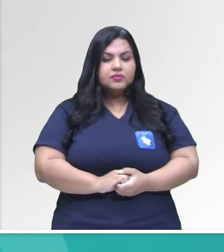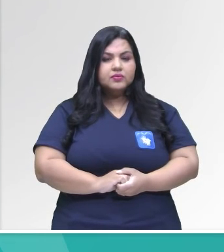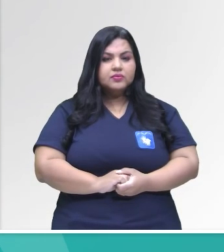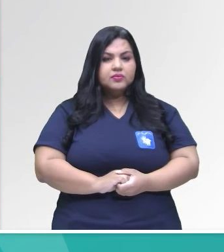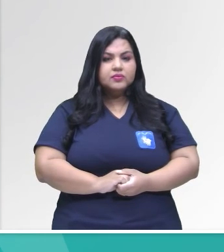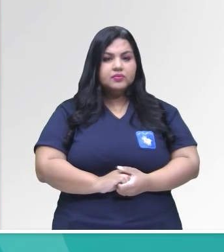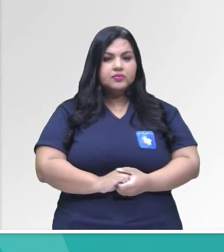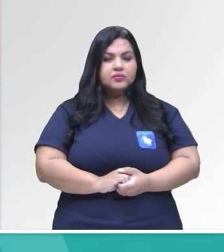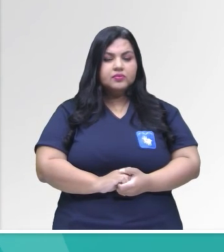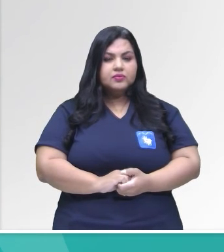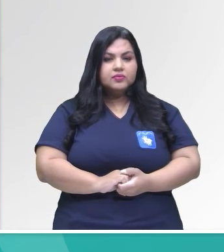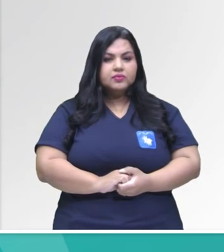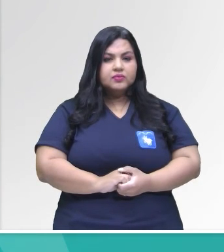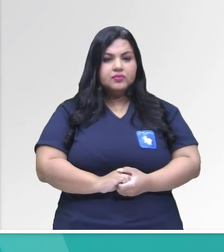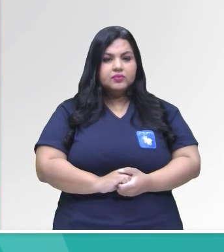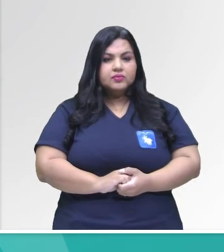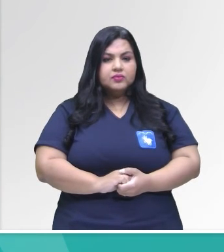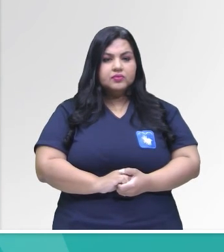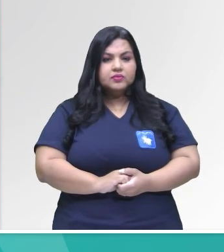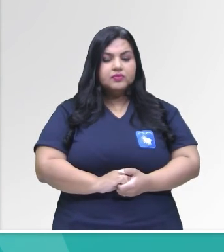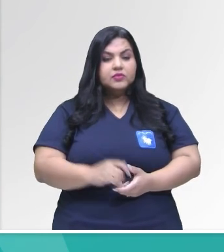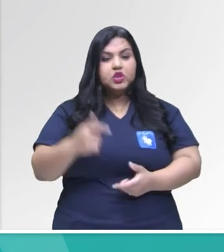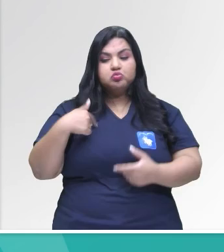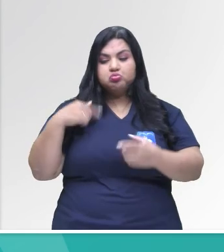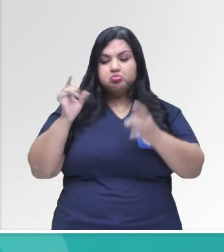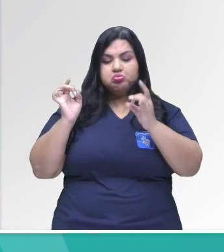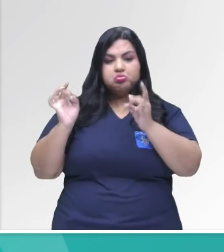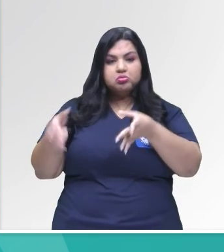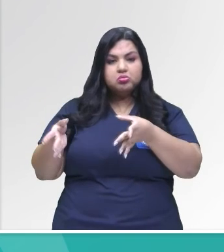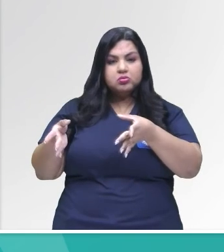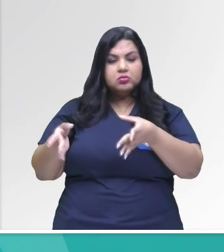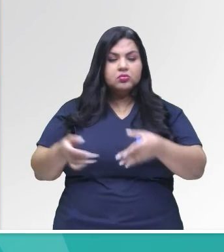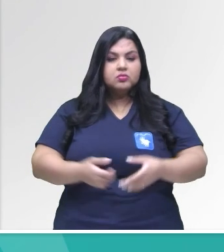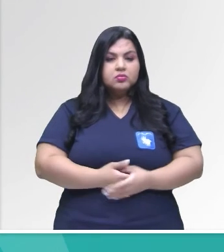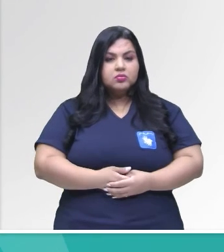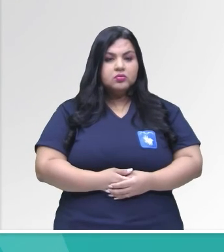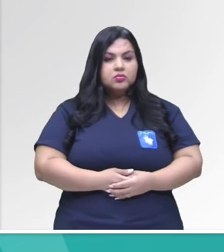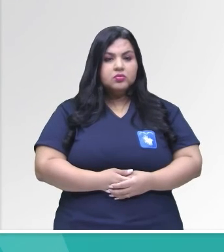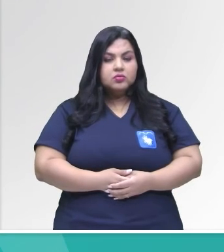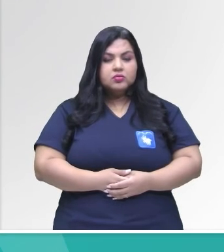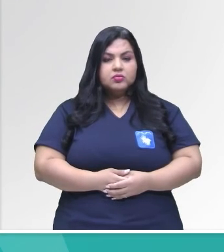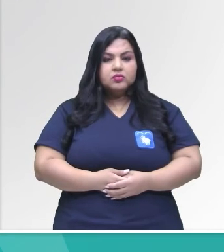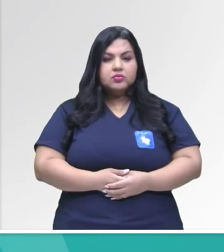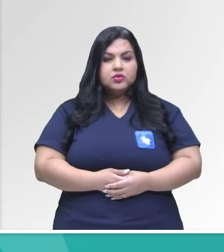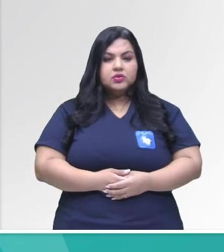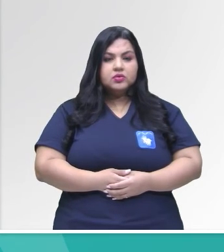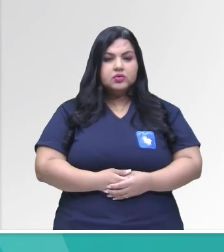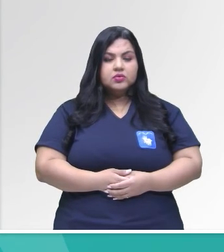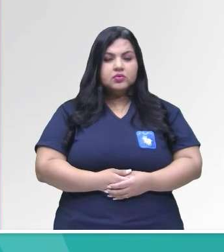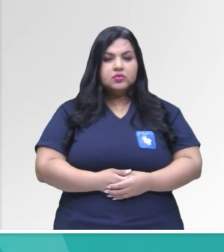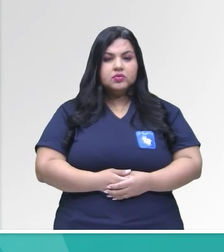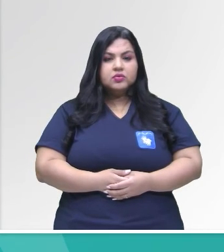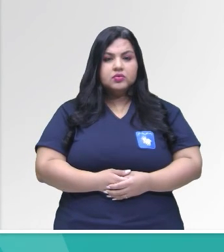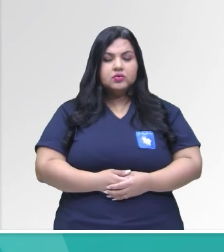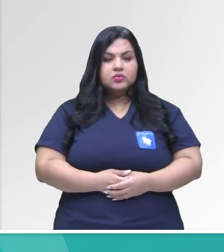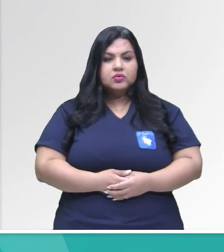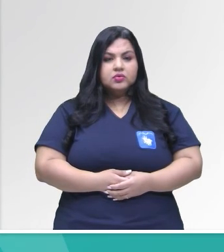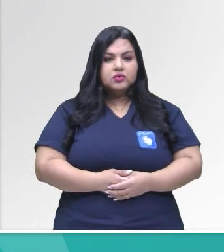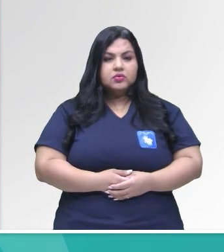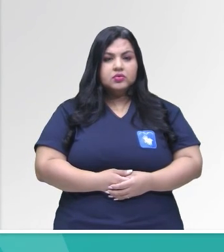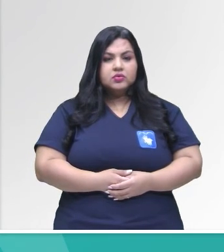up. Então, eu fui abandonado. Eu tenho was.